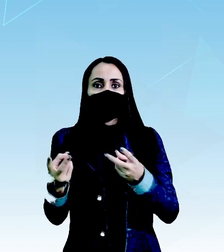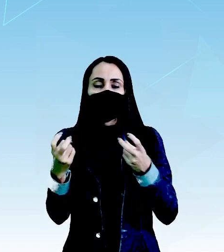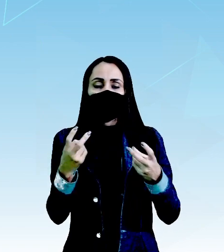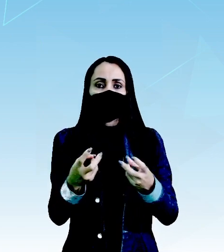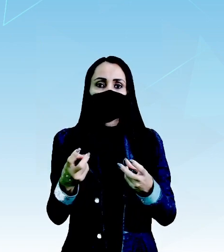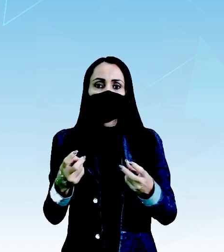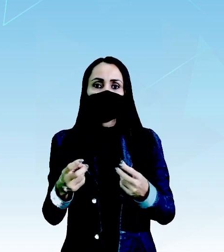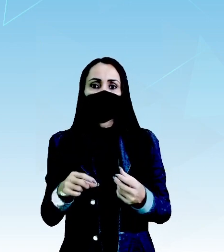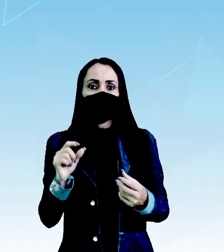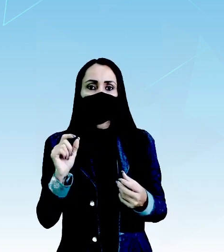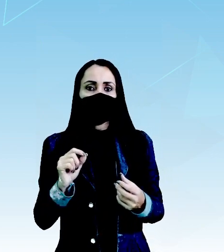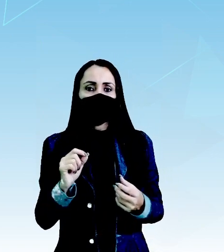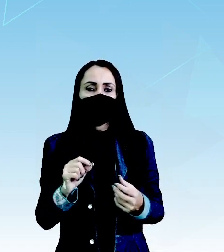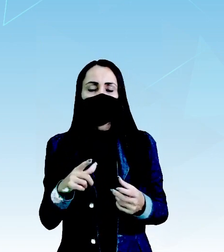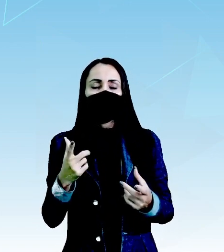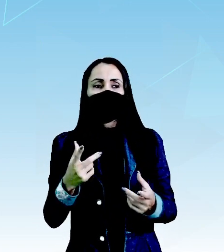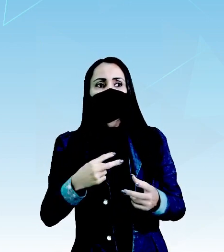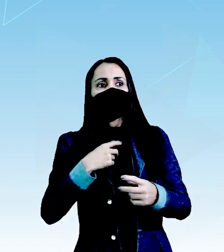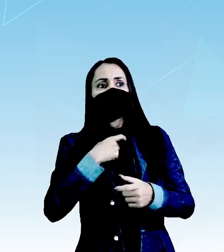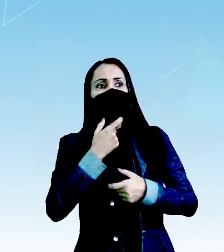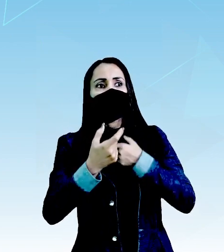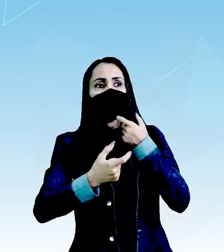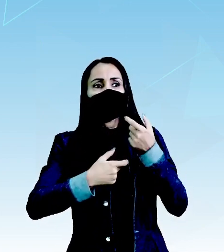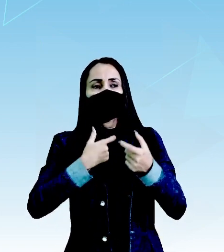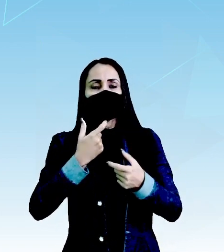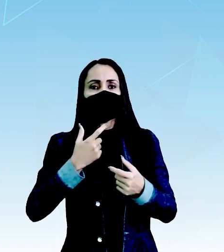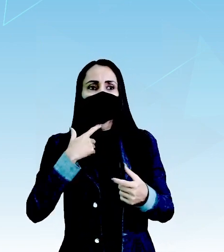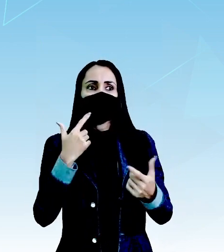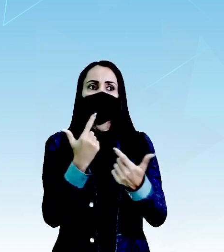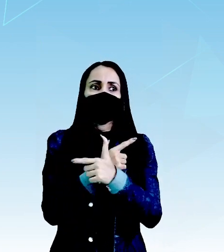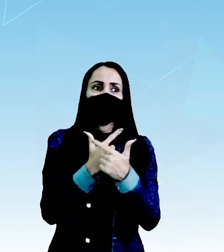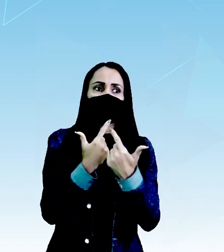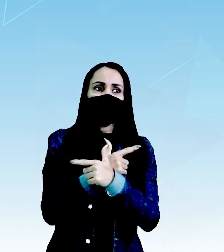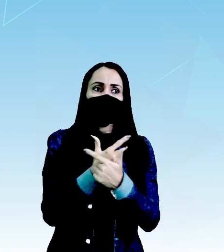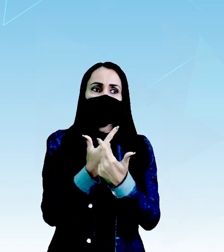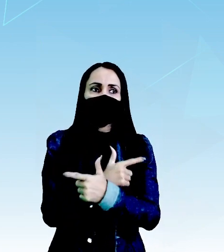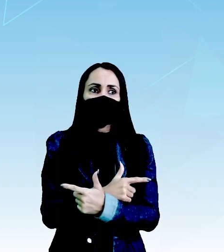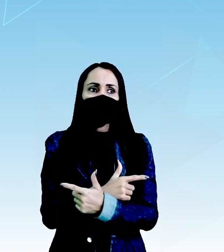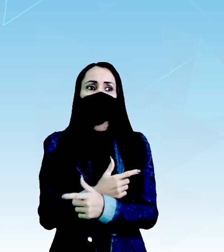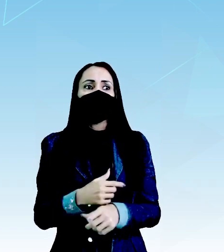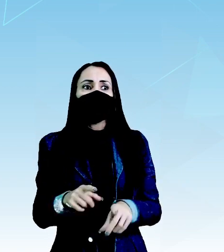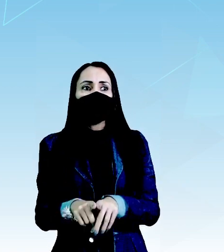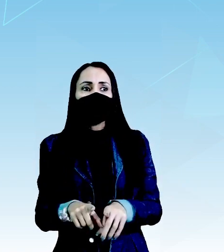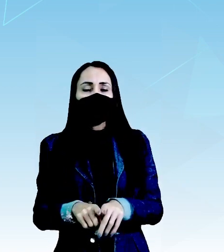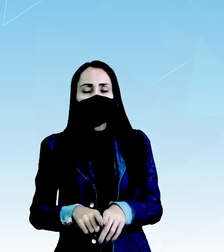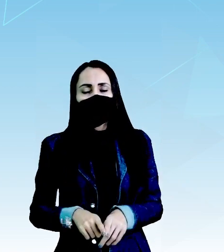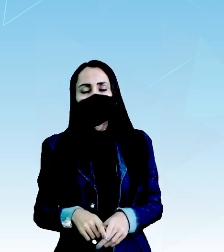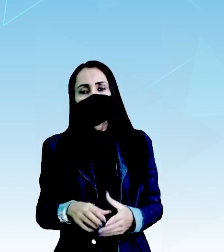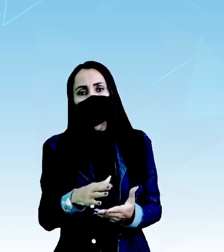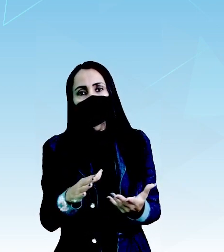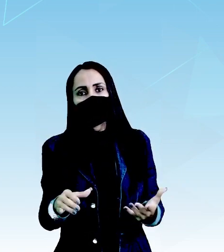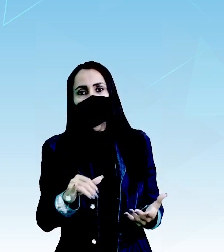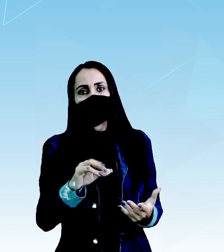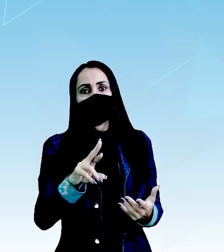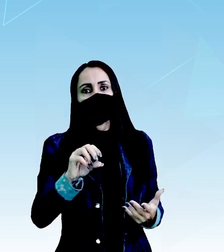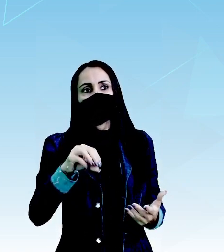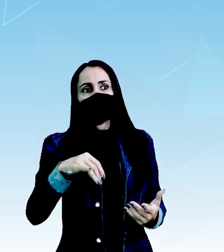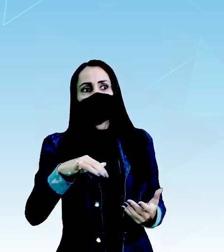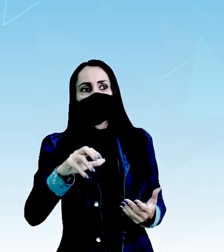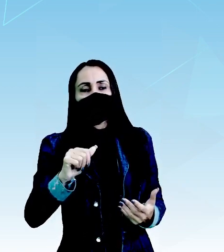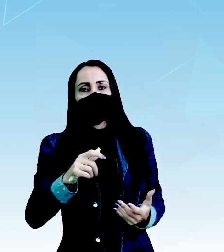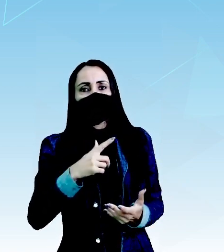ironia pelo tom de voz, certo? Pelo riso, há um sarcasmo. Então a questão irônica. E